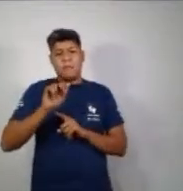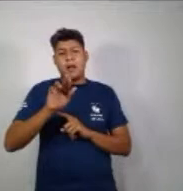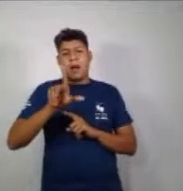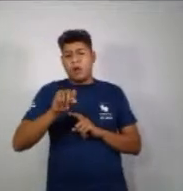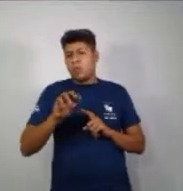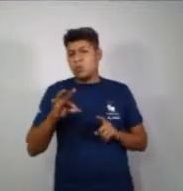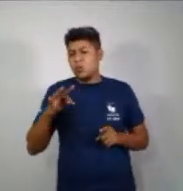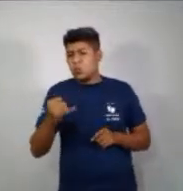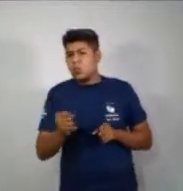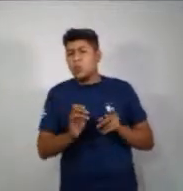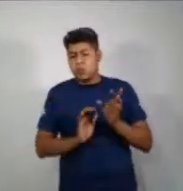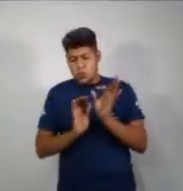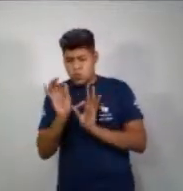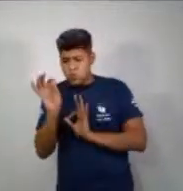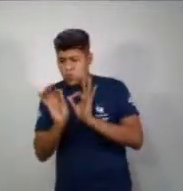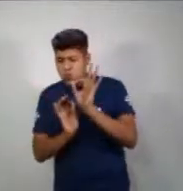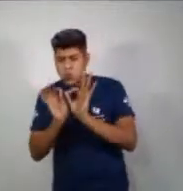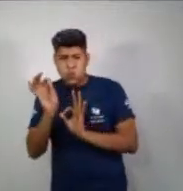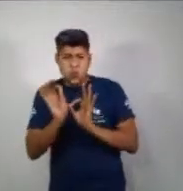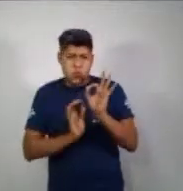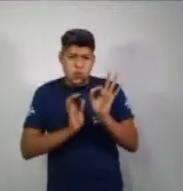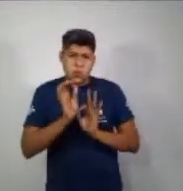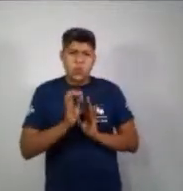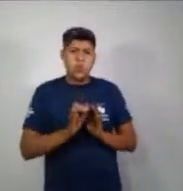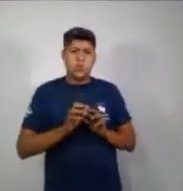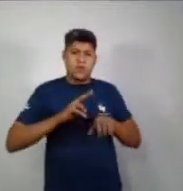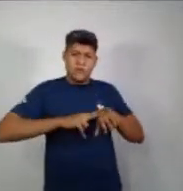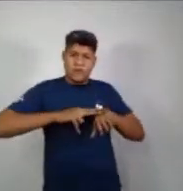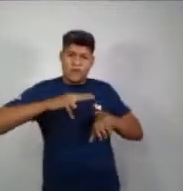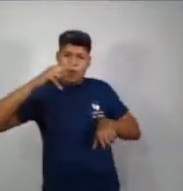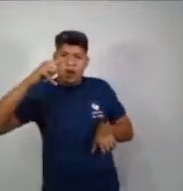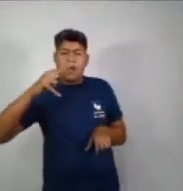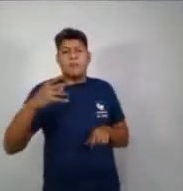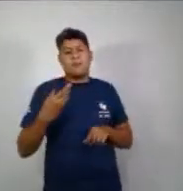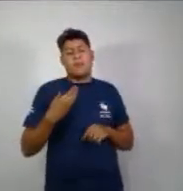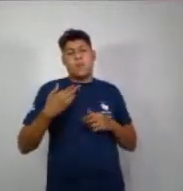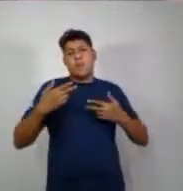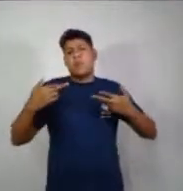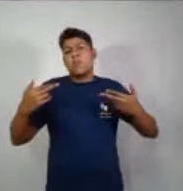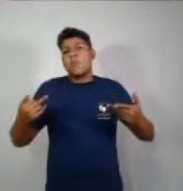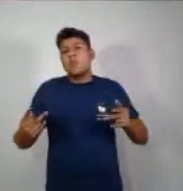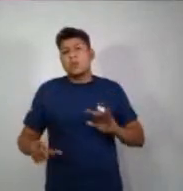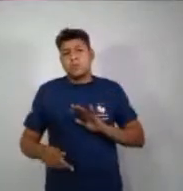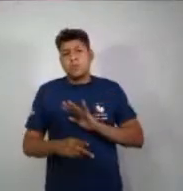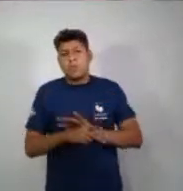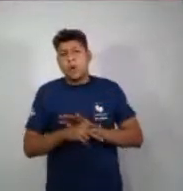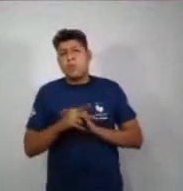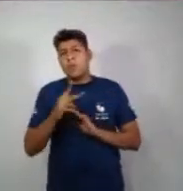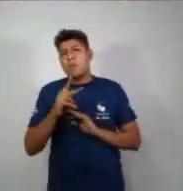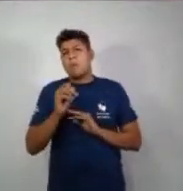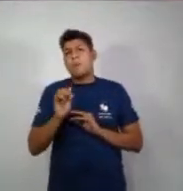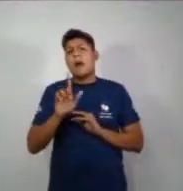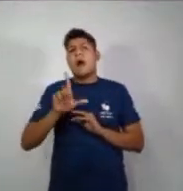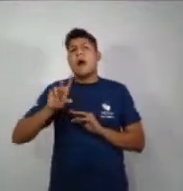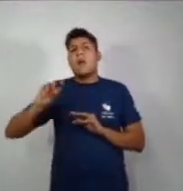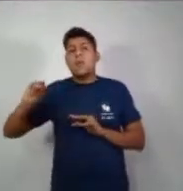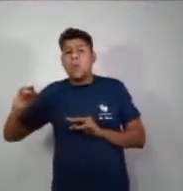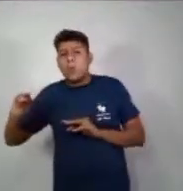arranjos do vocabulário eram coisas que para o Paulo Rony,